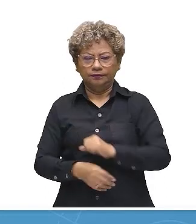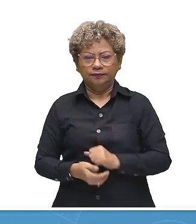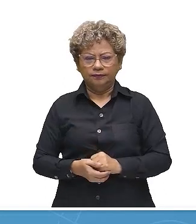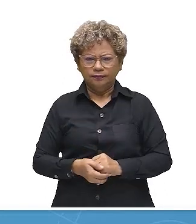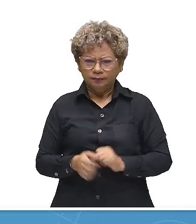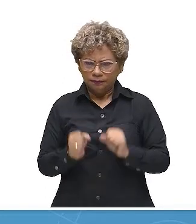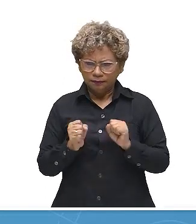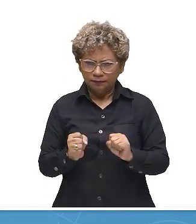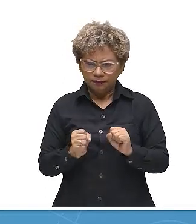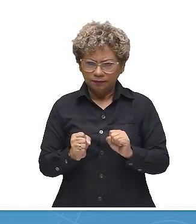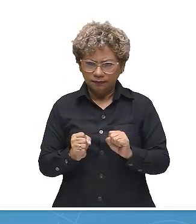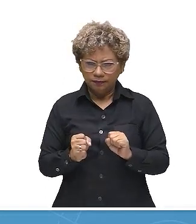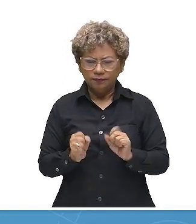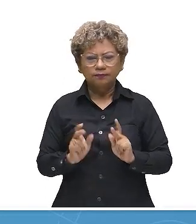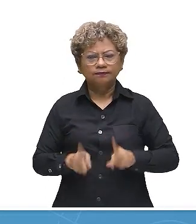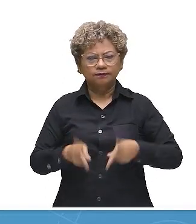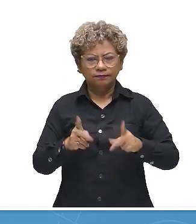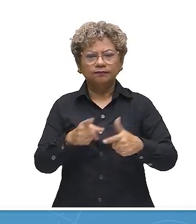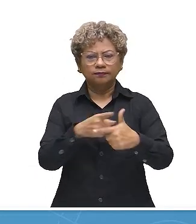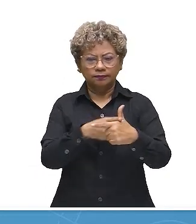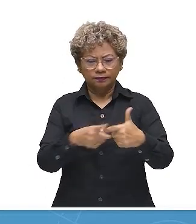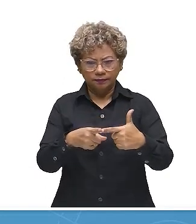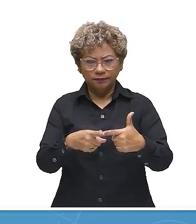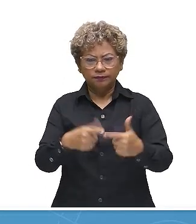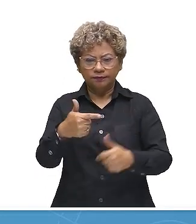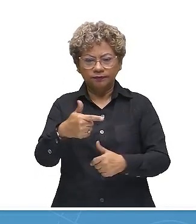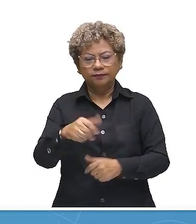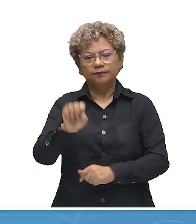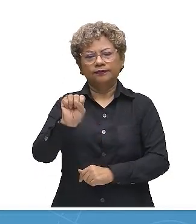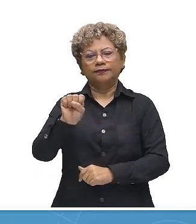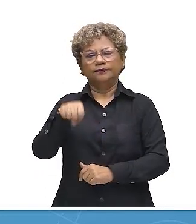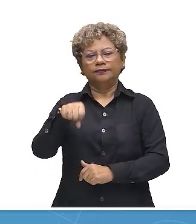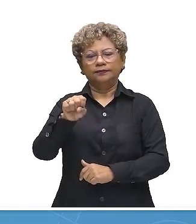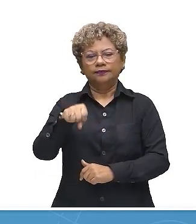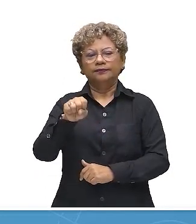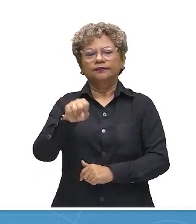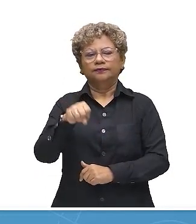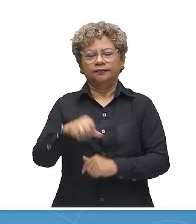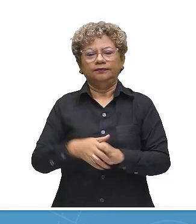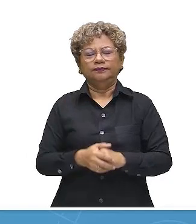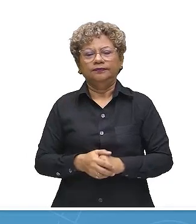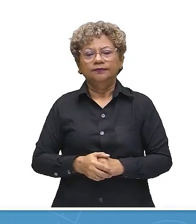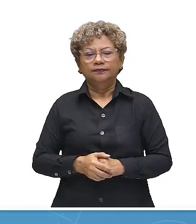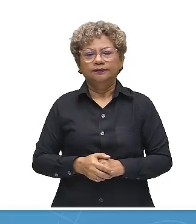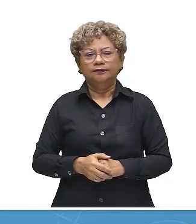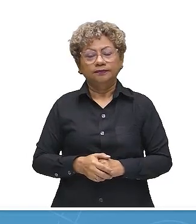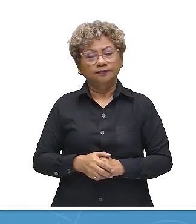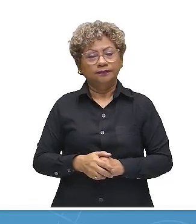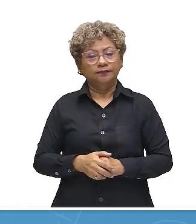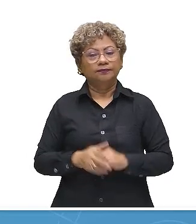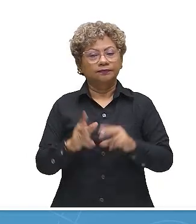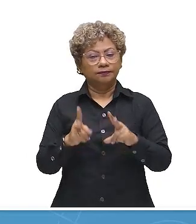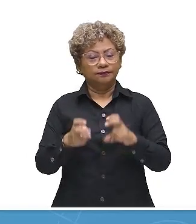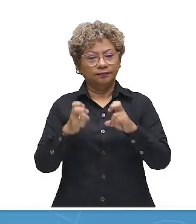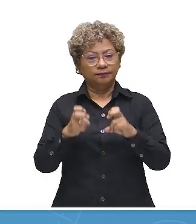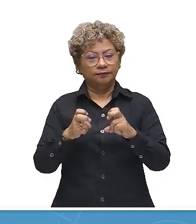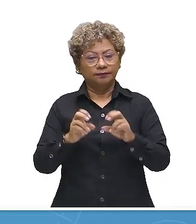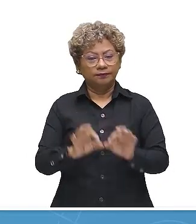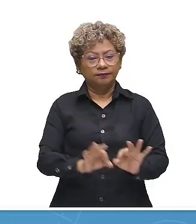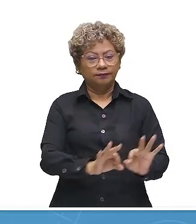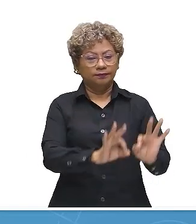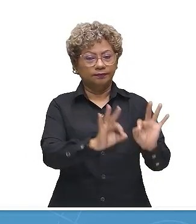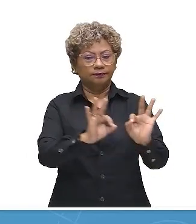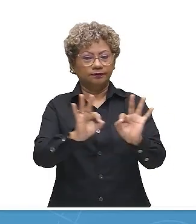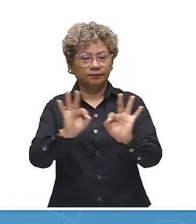Mas eu também percebo que 2 sobre 4 ainda é uma fração que tem um numerador par e um denominador par. Então